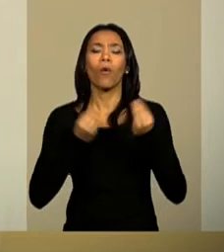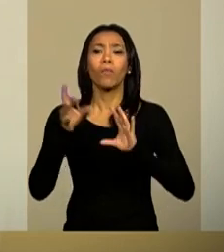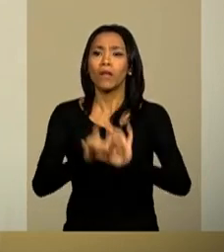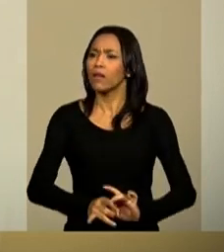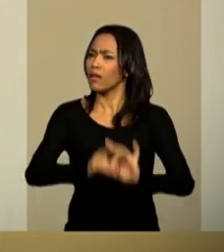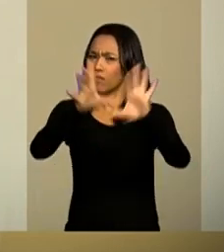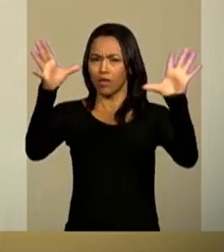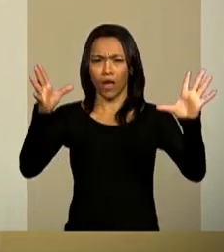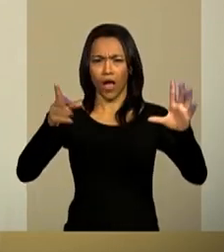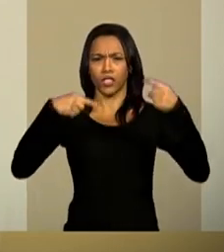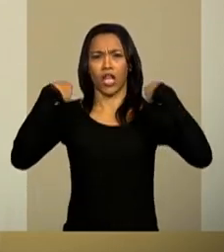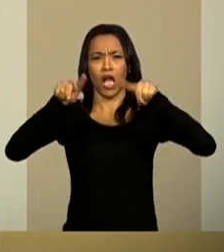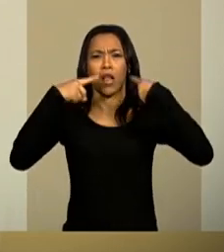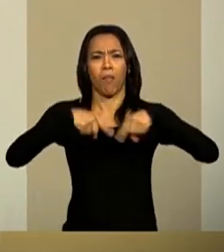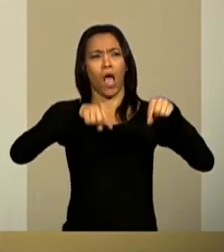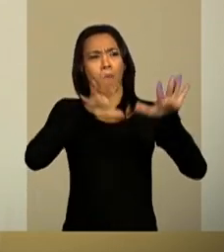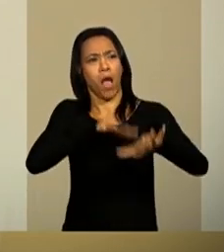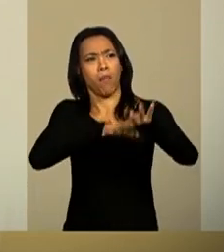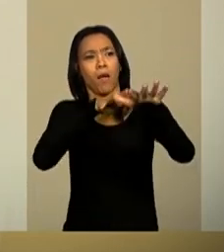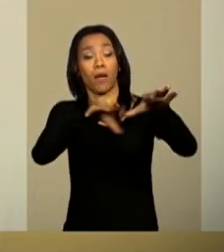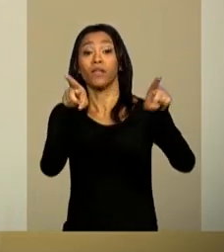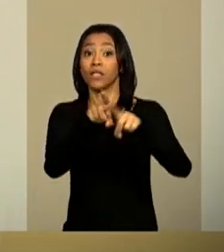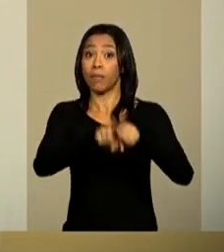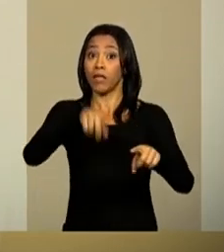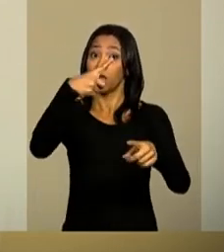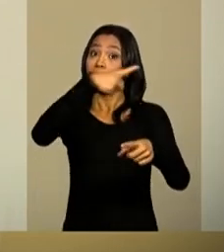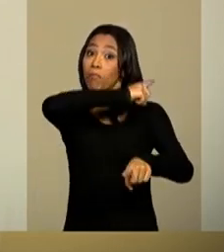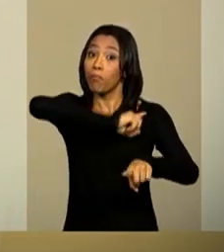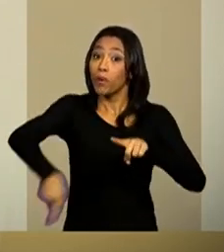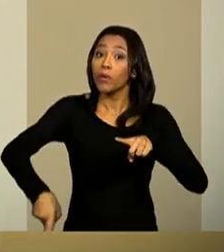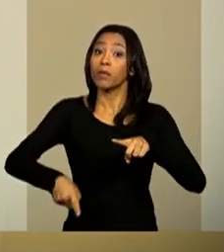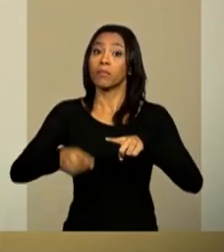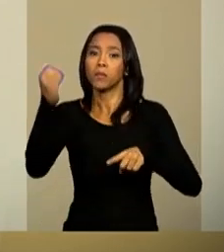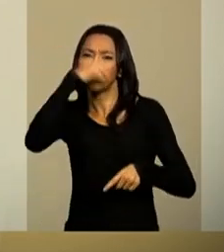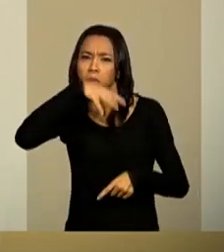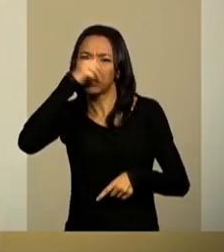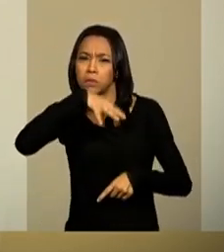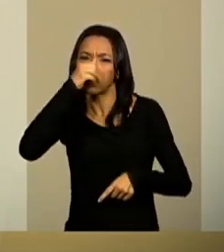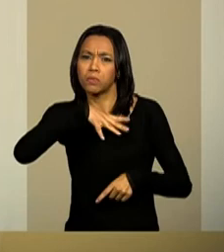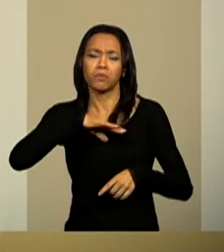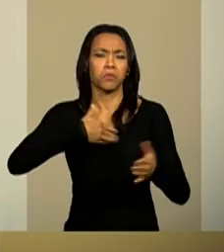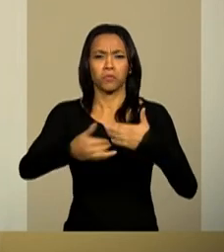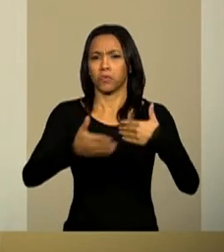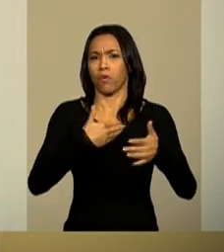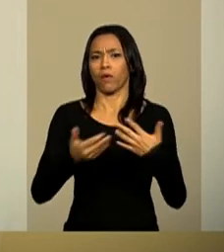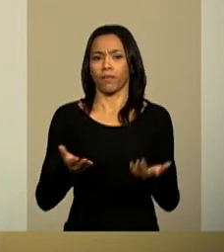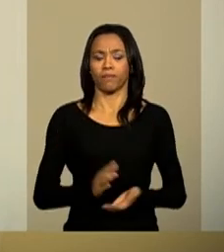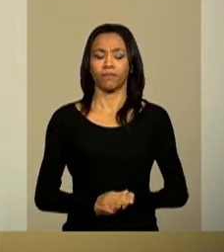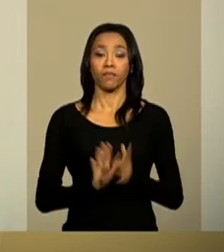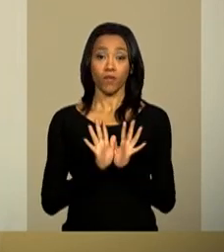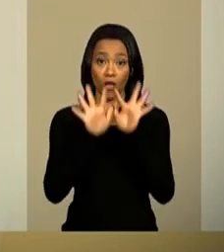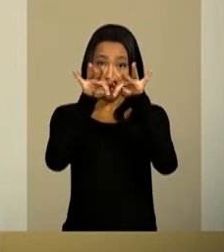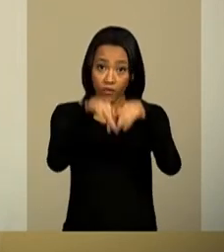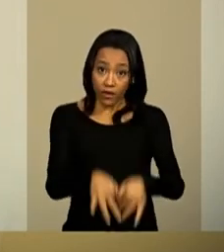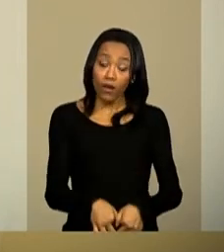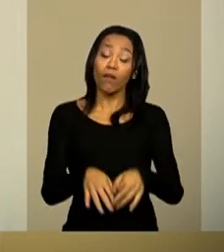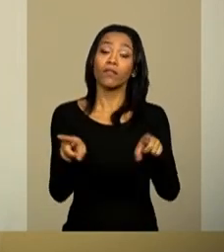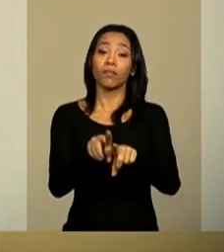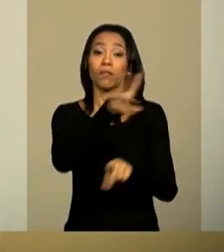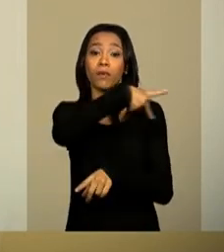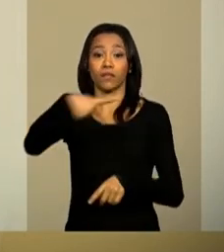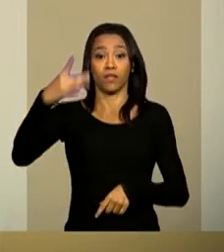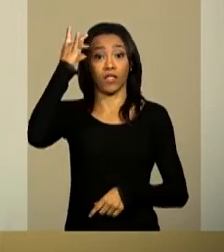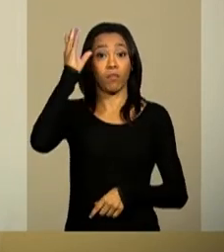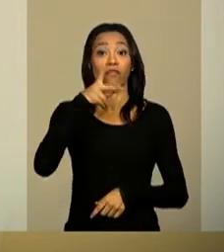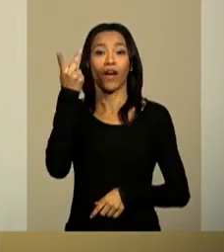de manifestação como para coibir excessos e radicalismos de qualquer espécie. Ao final, a presidenta Dilma Rousseff